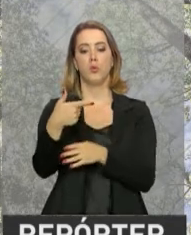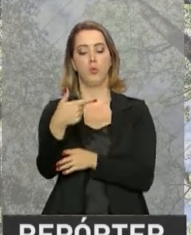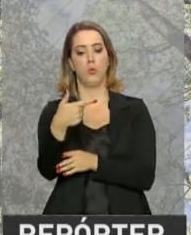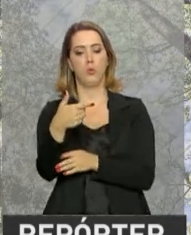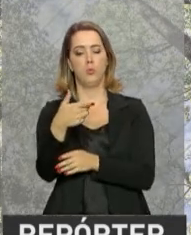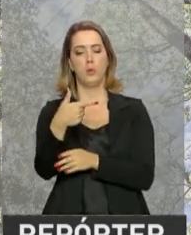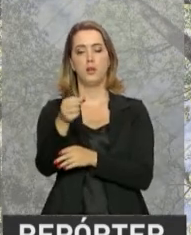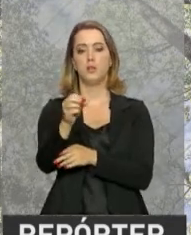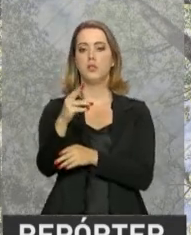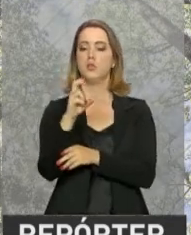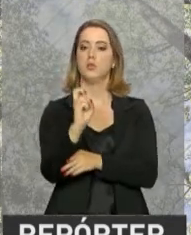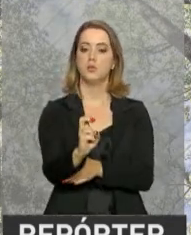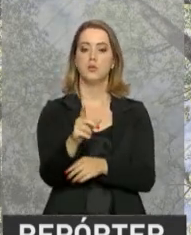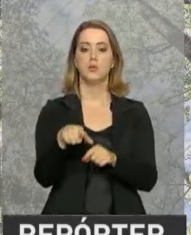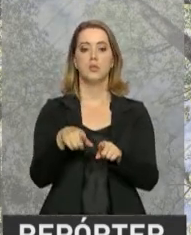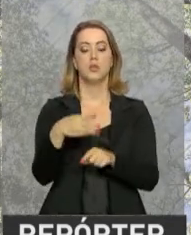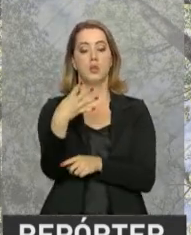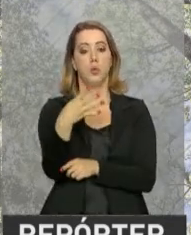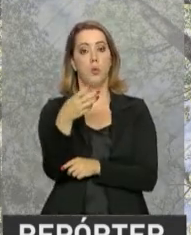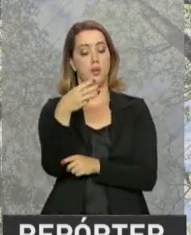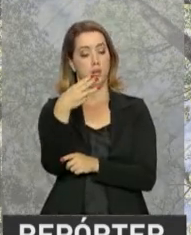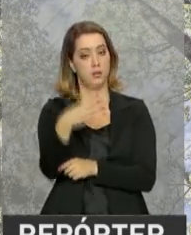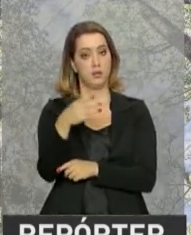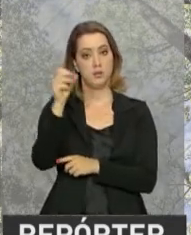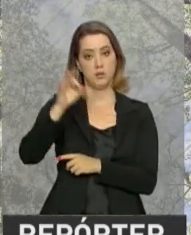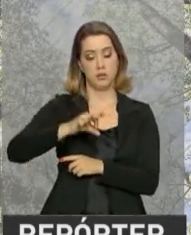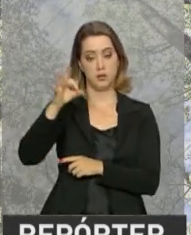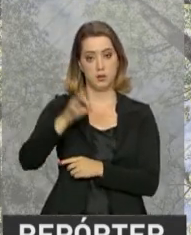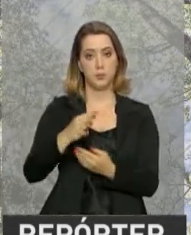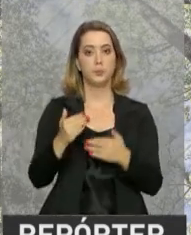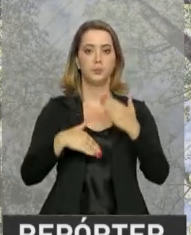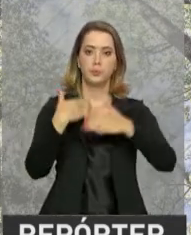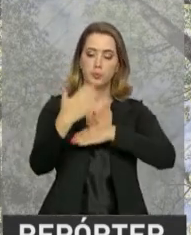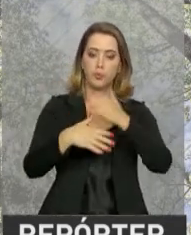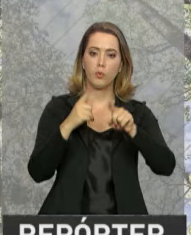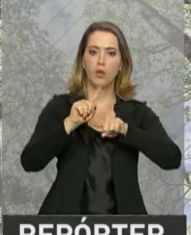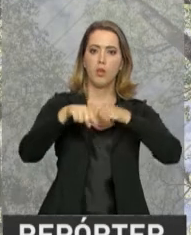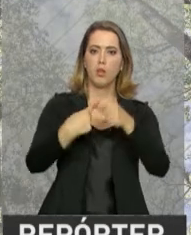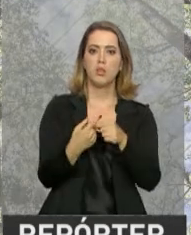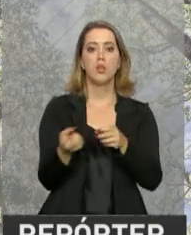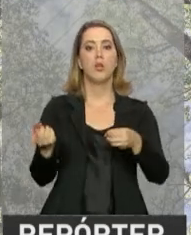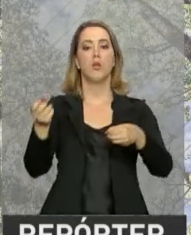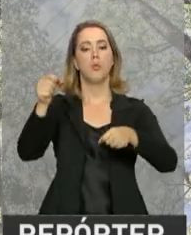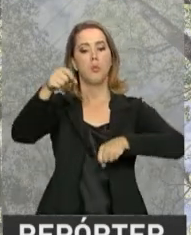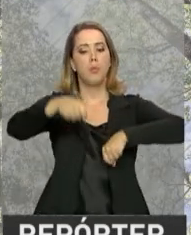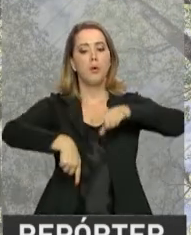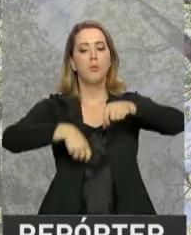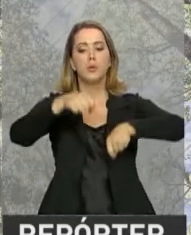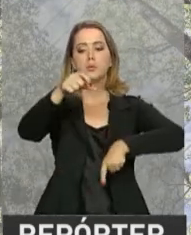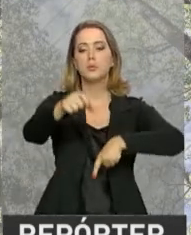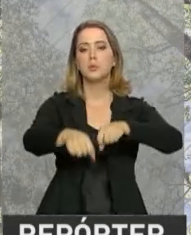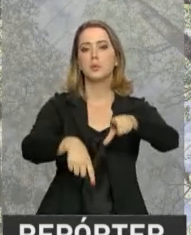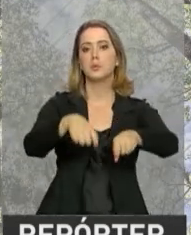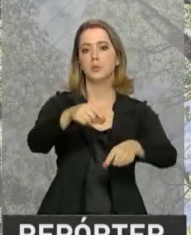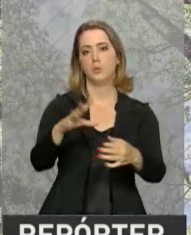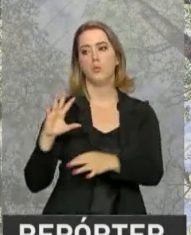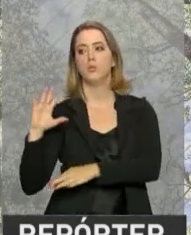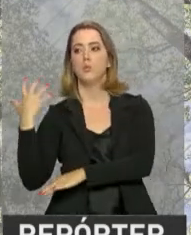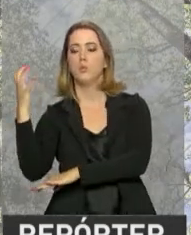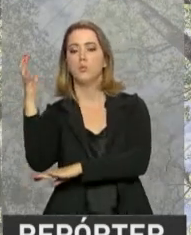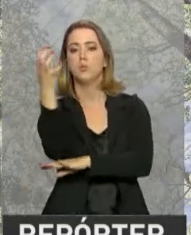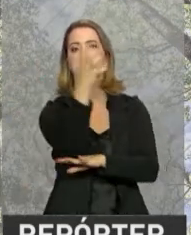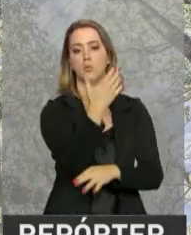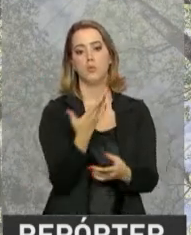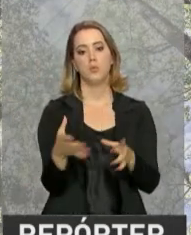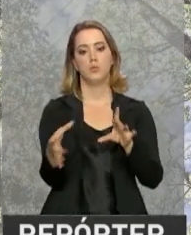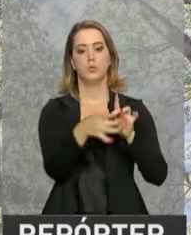redução deve chegar a 43 por cento além disso o país deve recuperar 15 milhões de hectares de pastagens degradadas e implantar o sistema